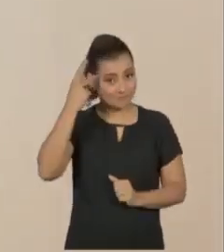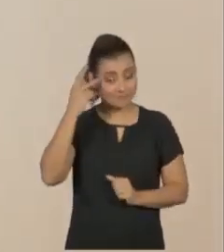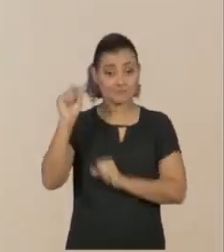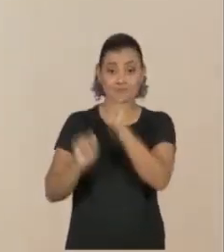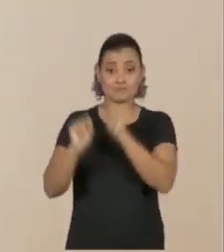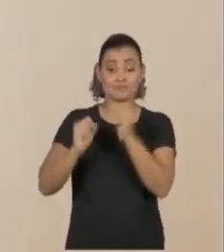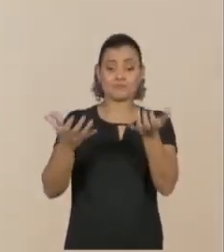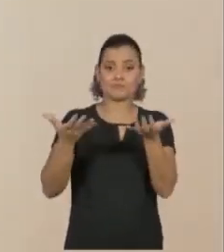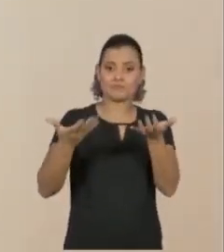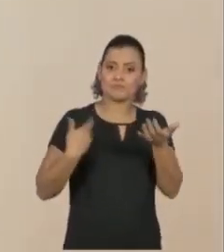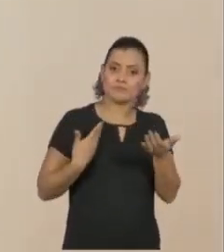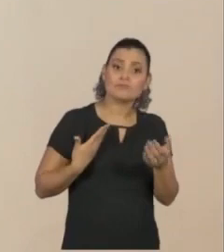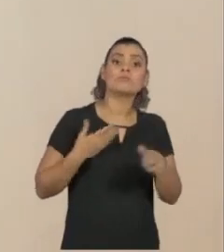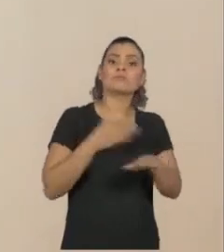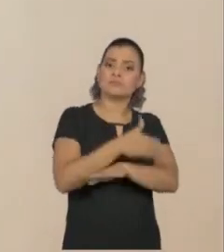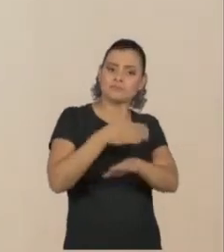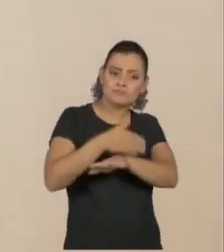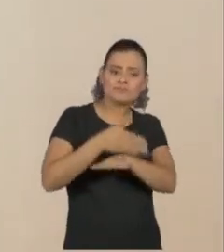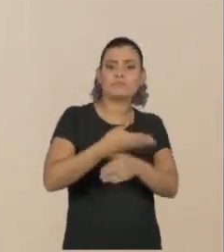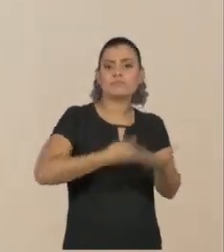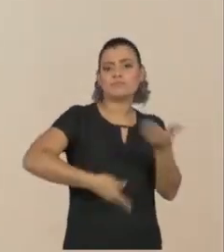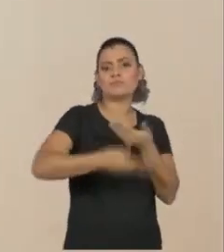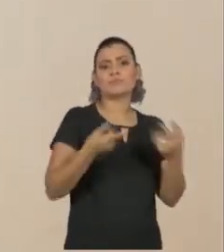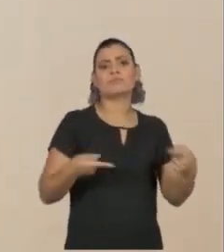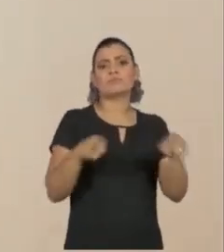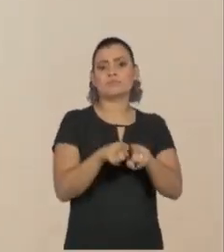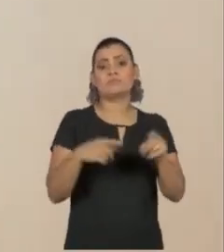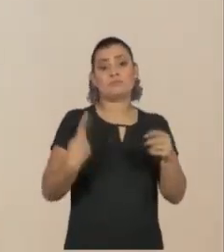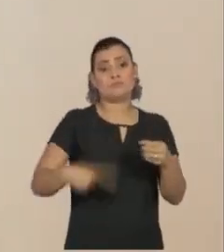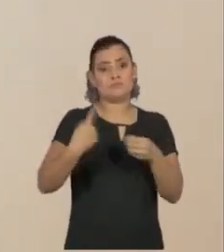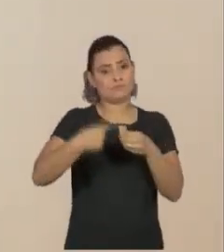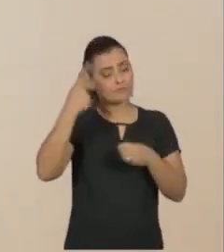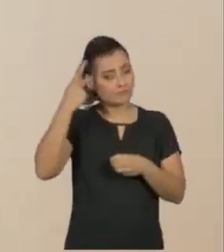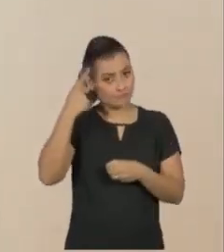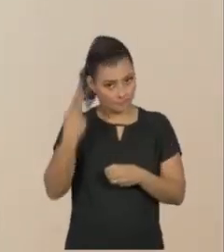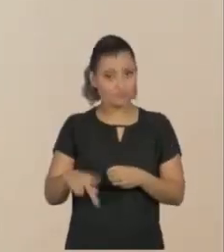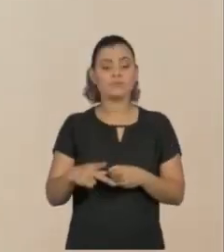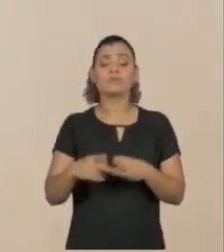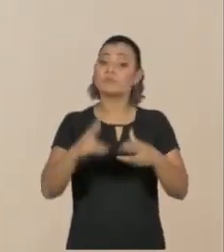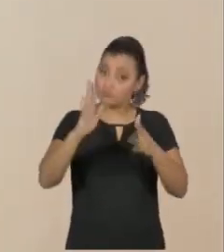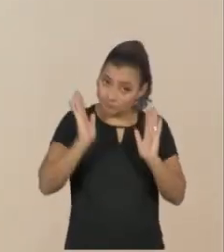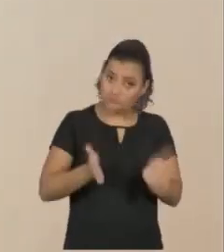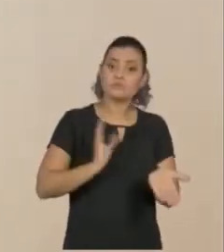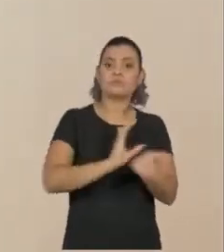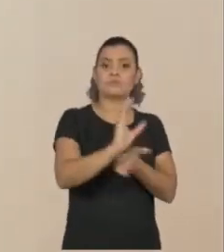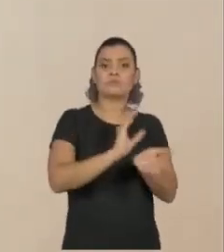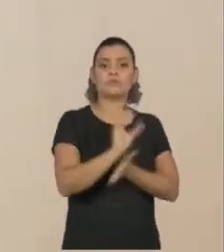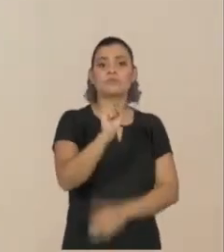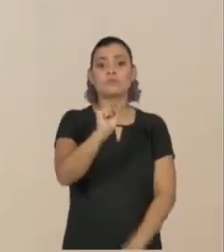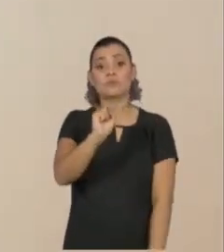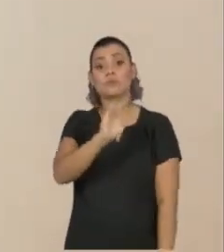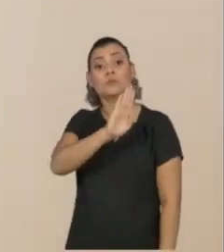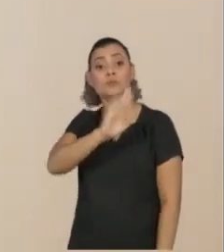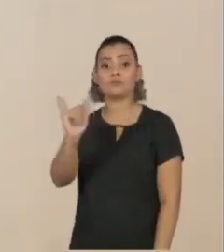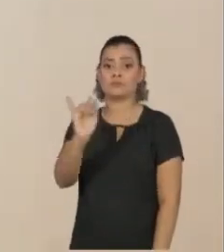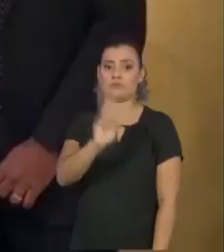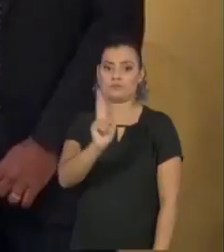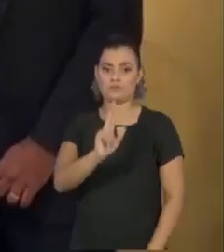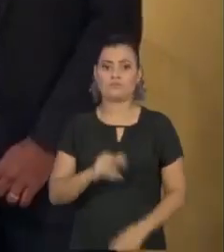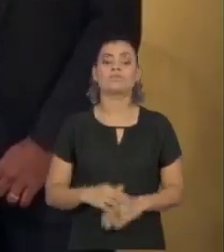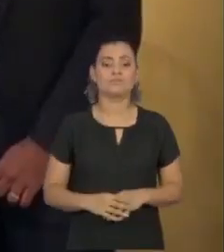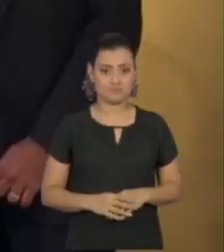uma fábrica de papel e celulose em Lençóis Paulista, no interior de São Paulo, onde já investe 8 bilhões de